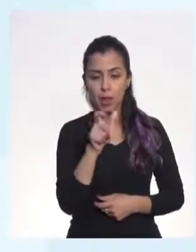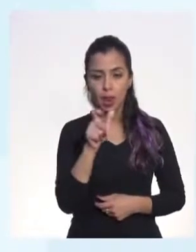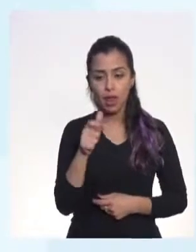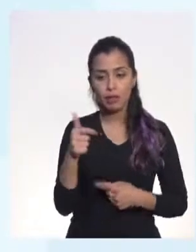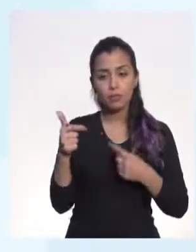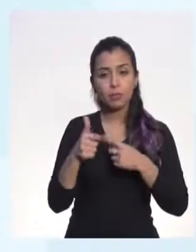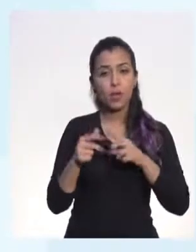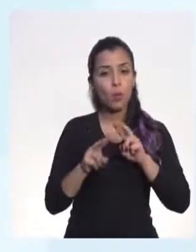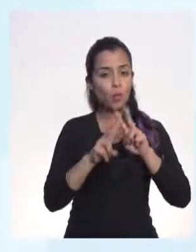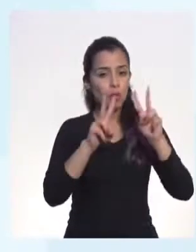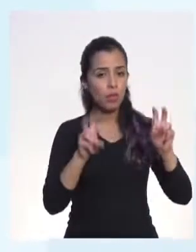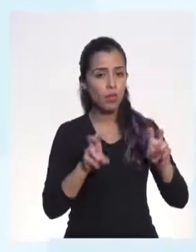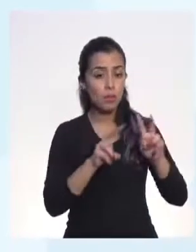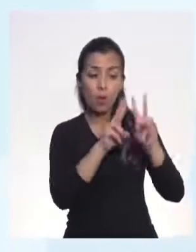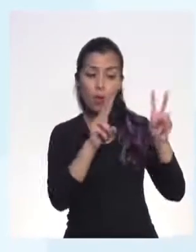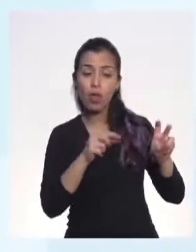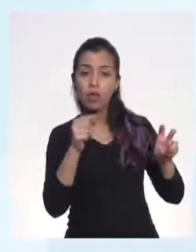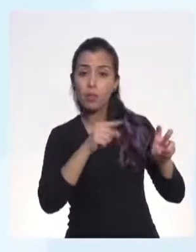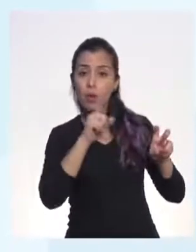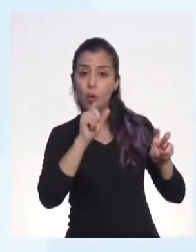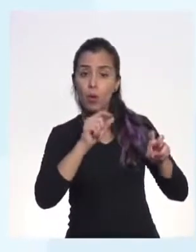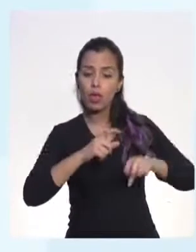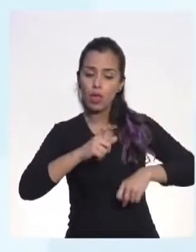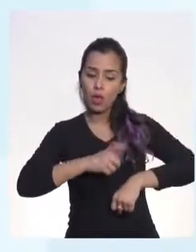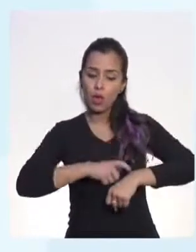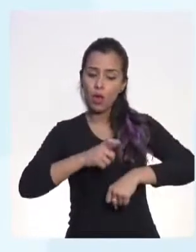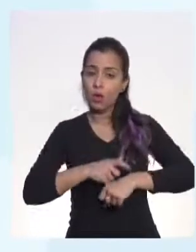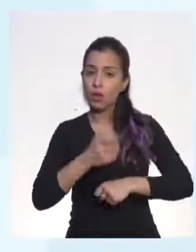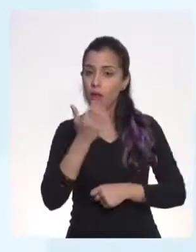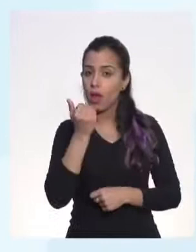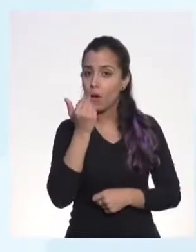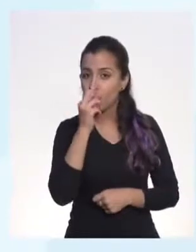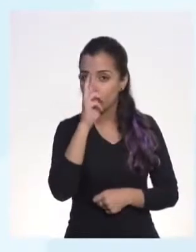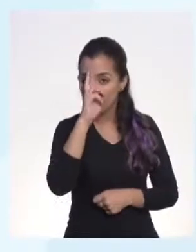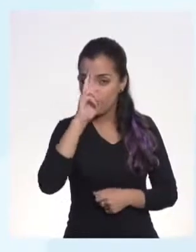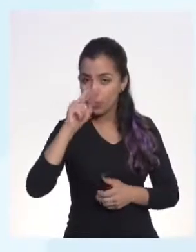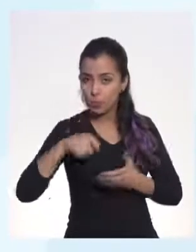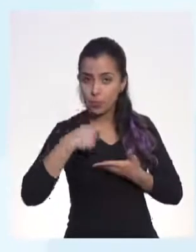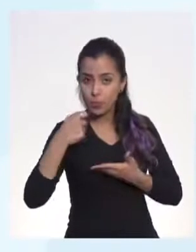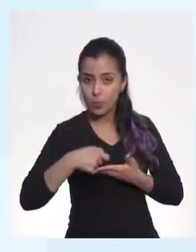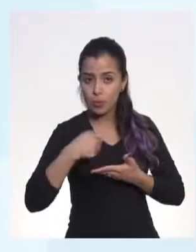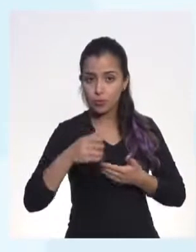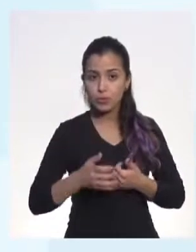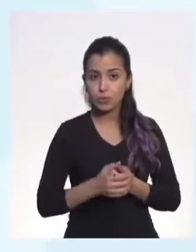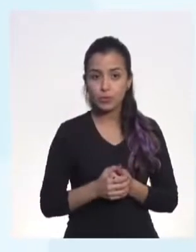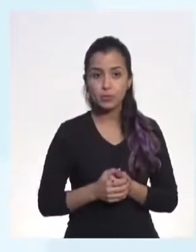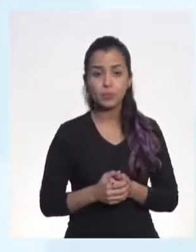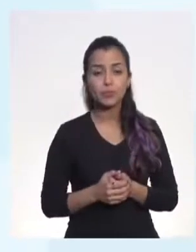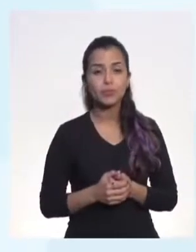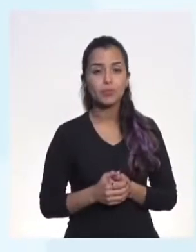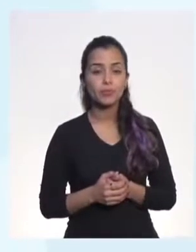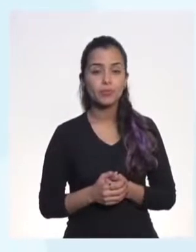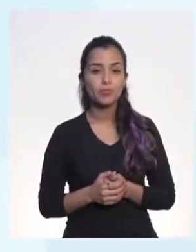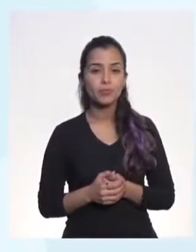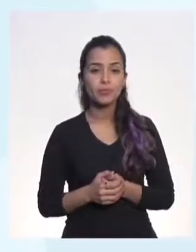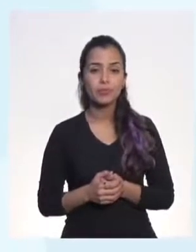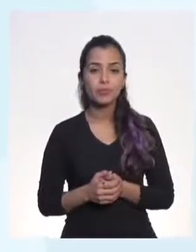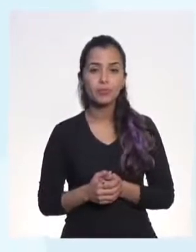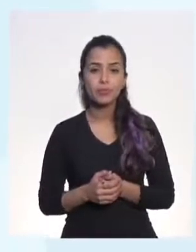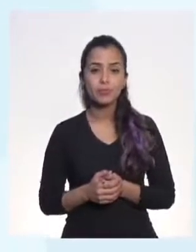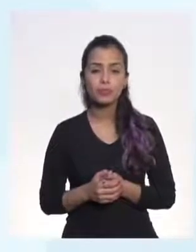fugiu do tema O tema é falar é a hora do almoço e aí a gente vê a descrição de vários alimentos